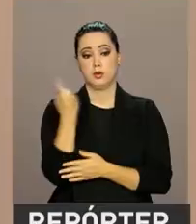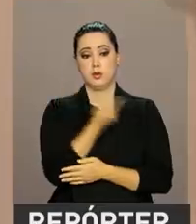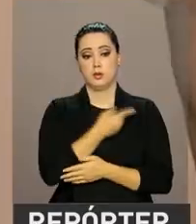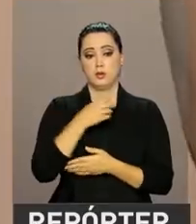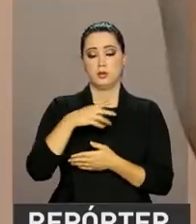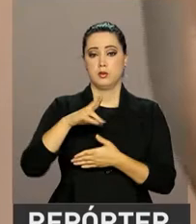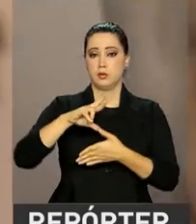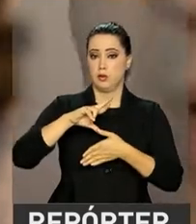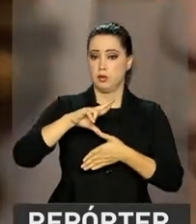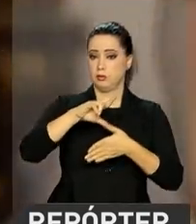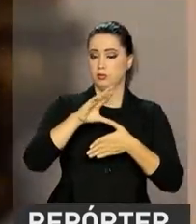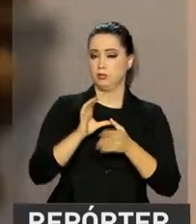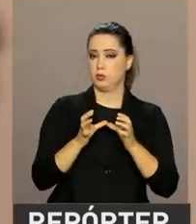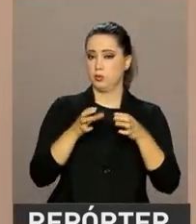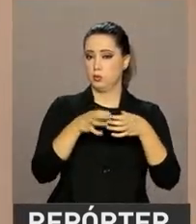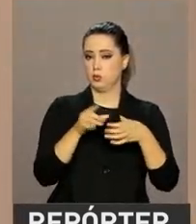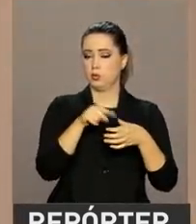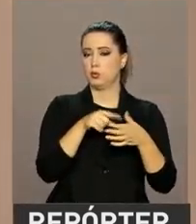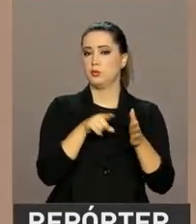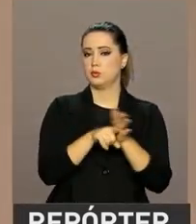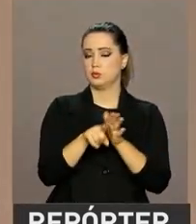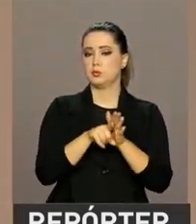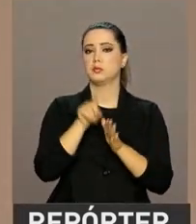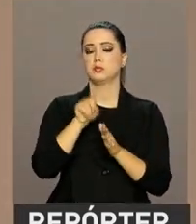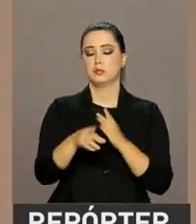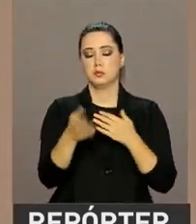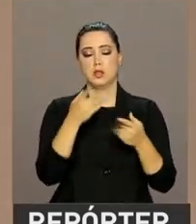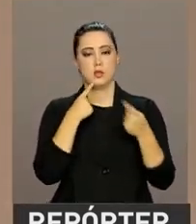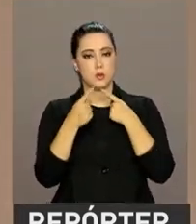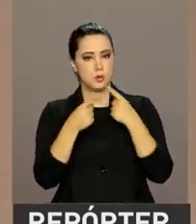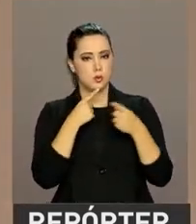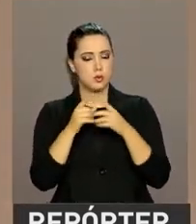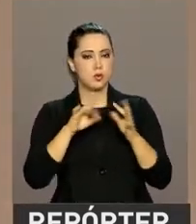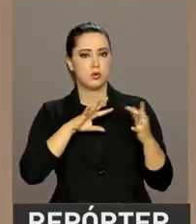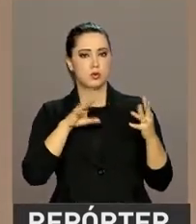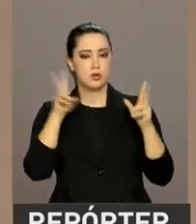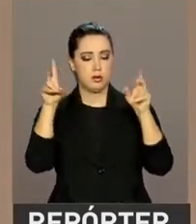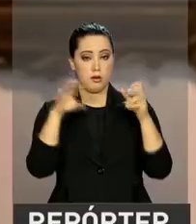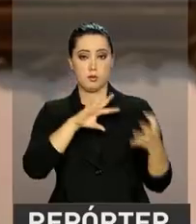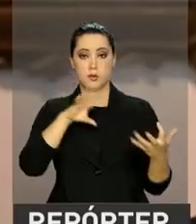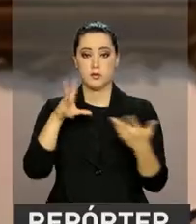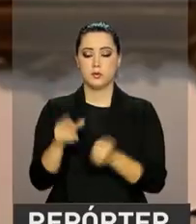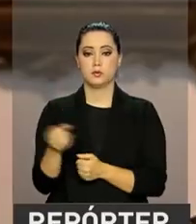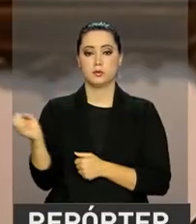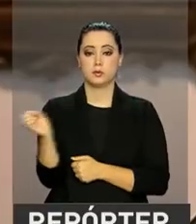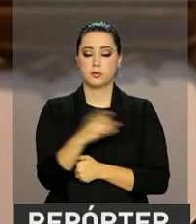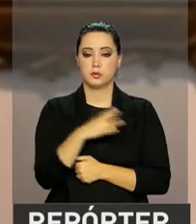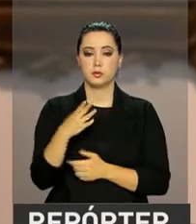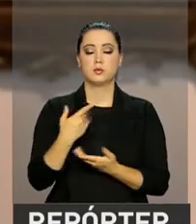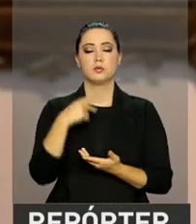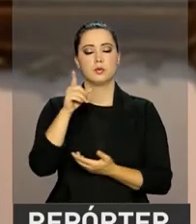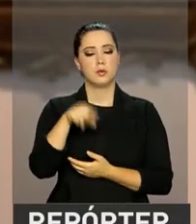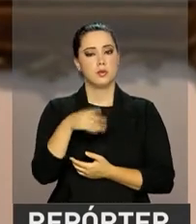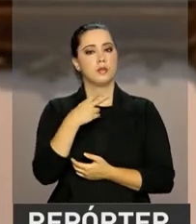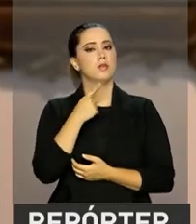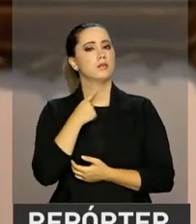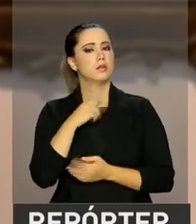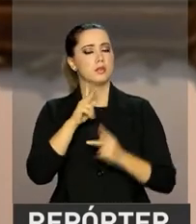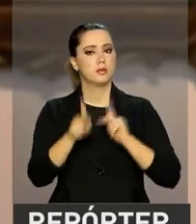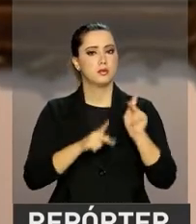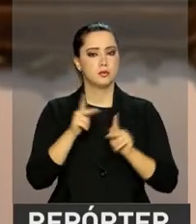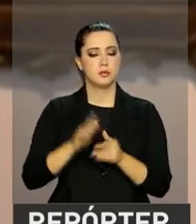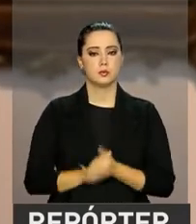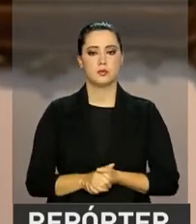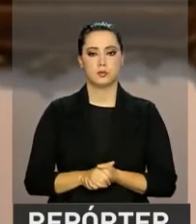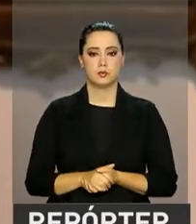país é uma oportunidade de se debater temas mundiais inovações do setor produtivo e assuntos de interesse regional o poço